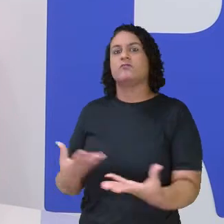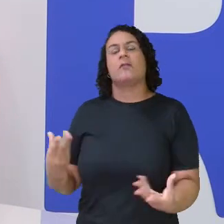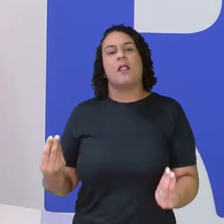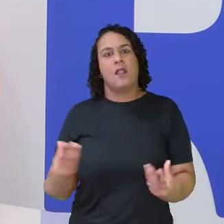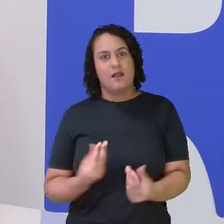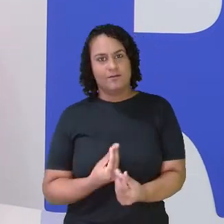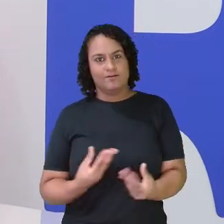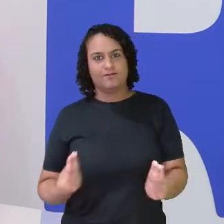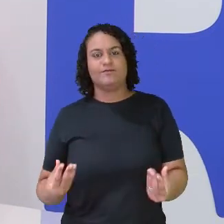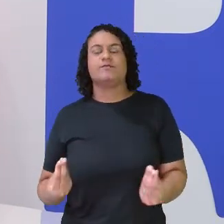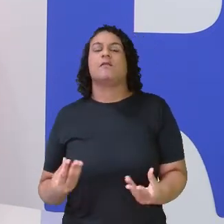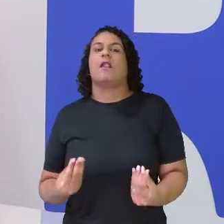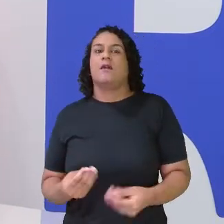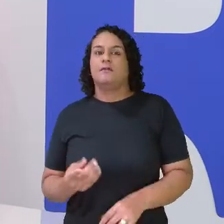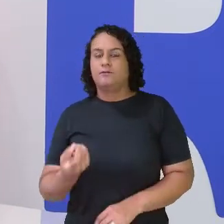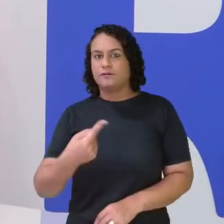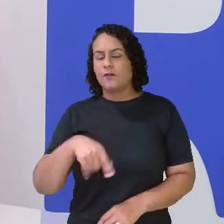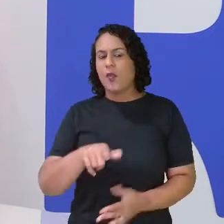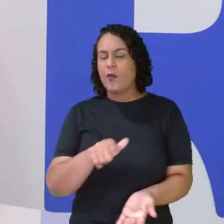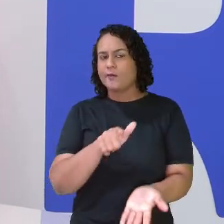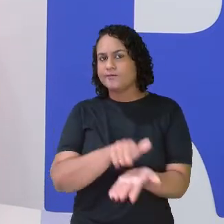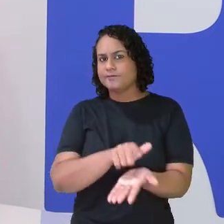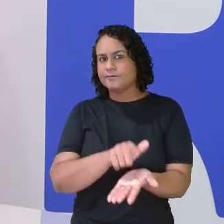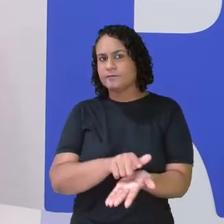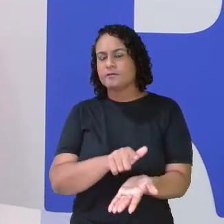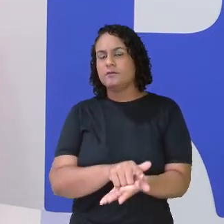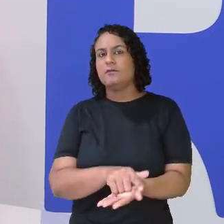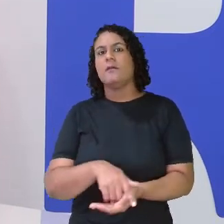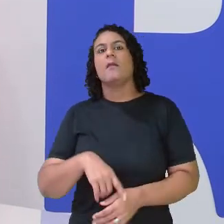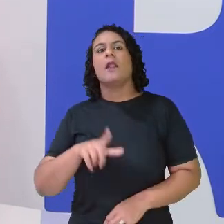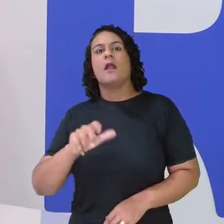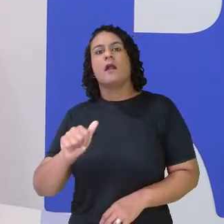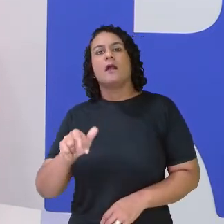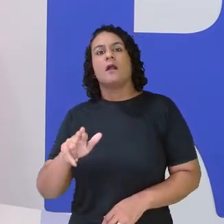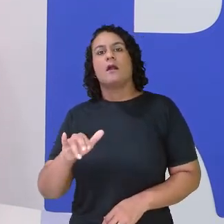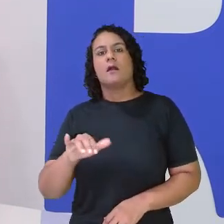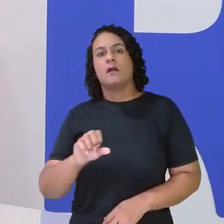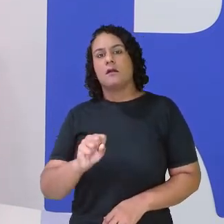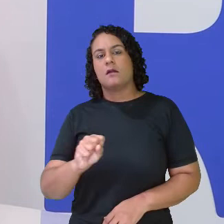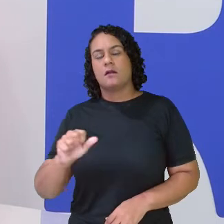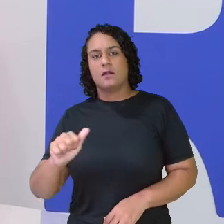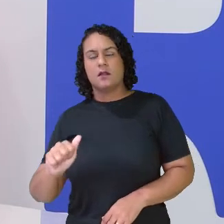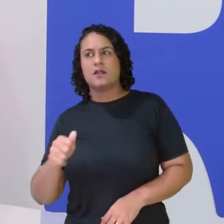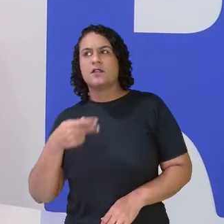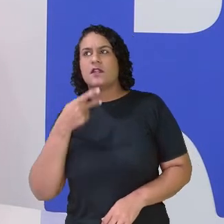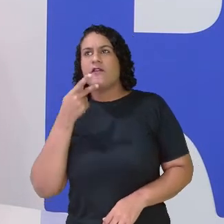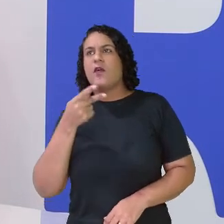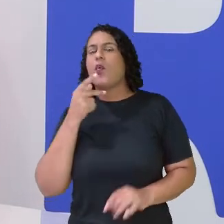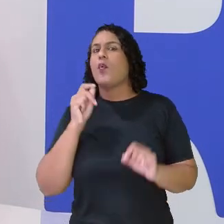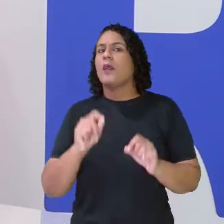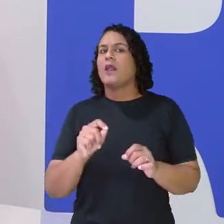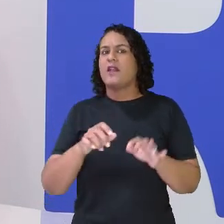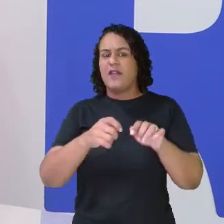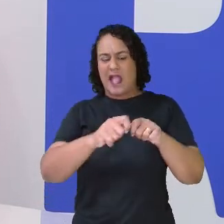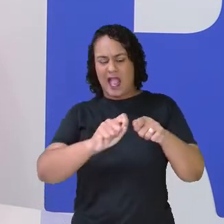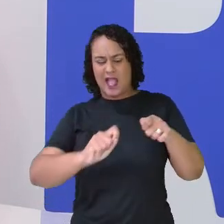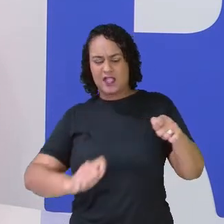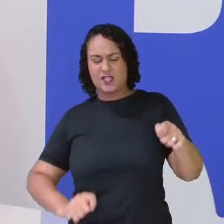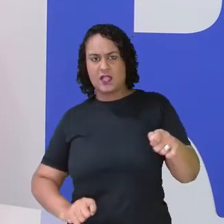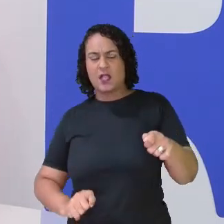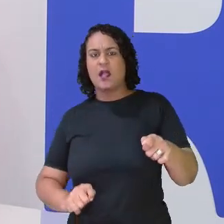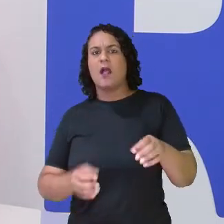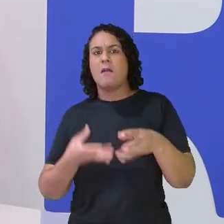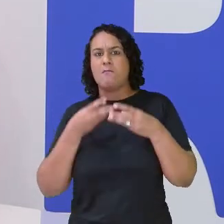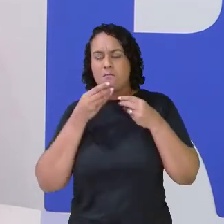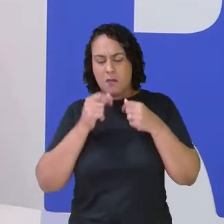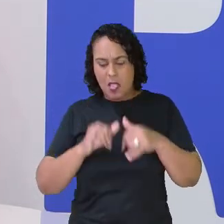Sobre ali, quando você falou da folha, Larissa disse que ia rasgar. Ela disse o seguinte, ia rasgar, ia